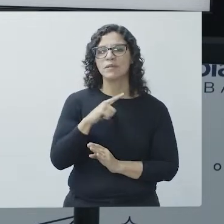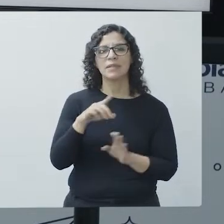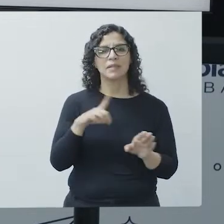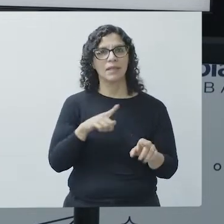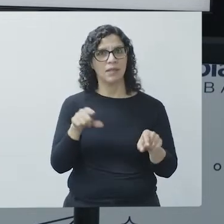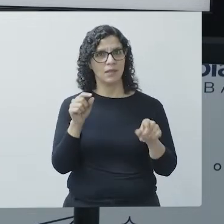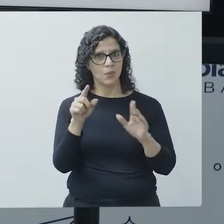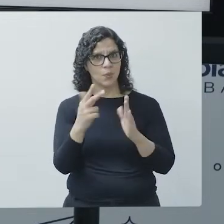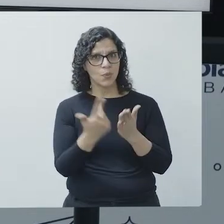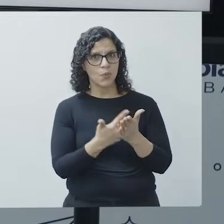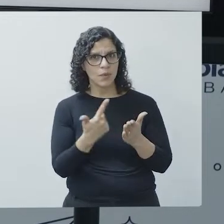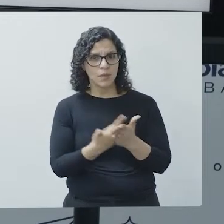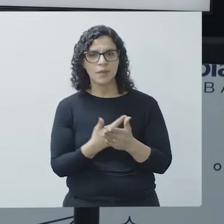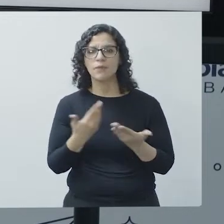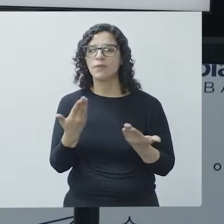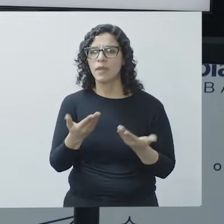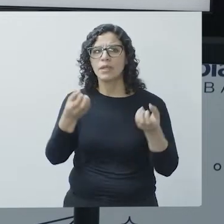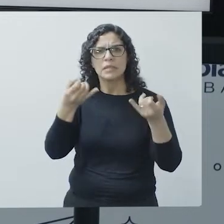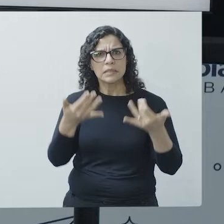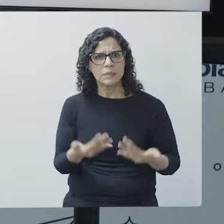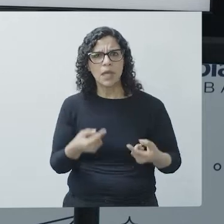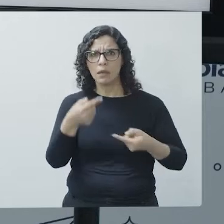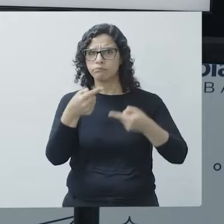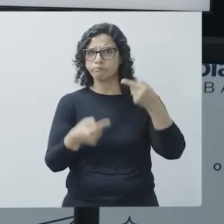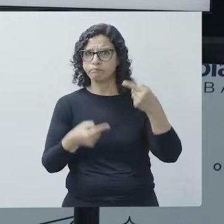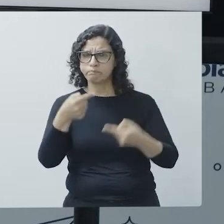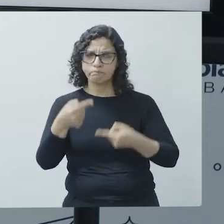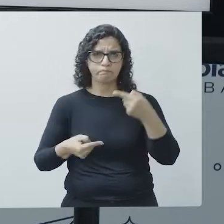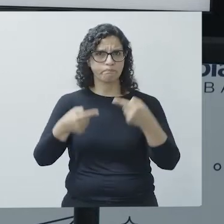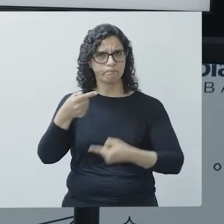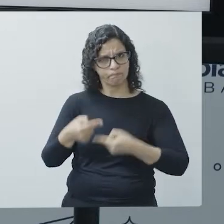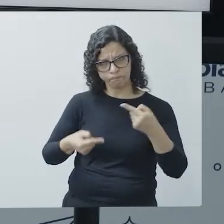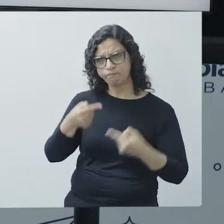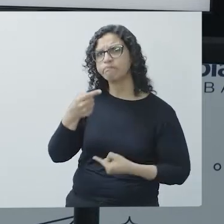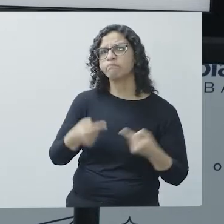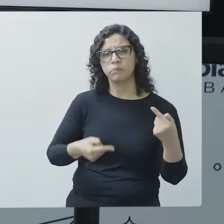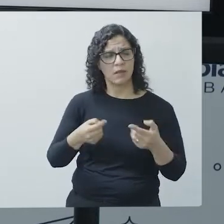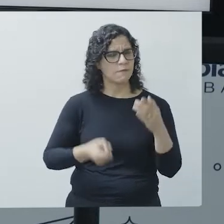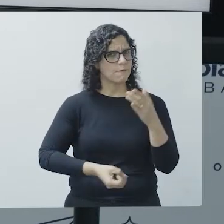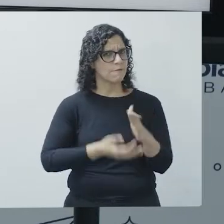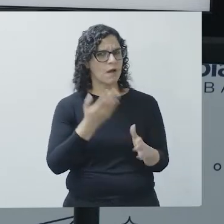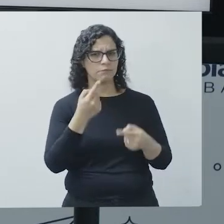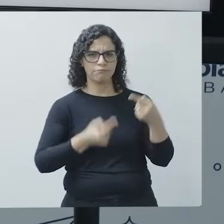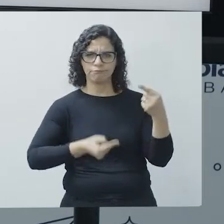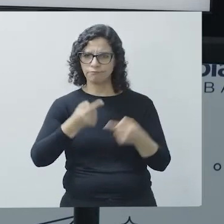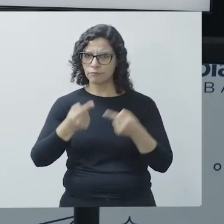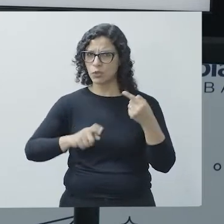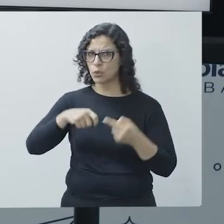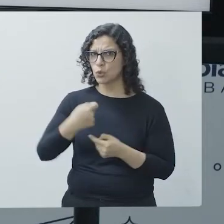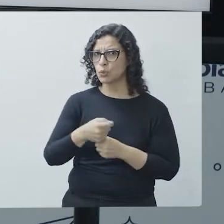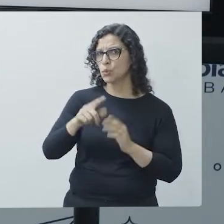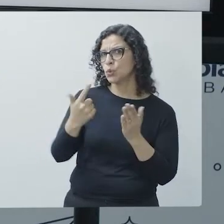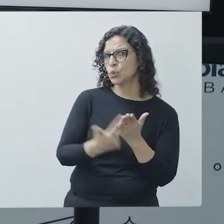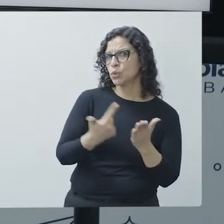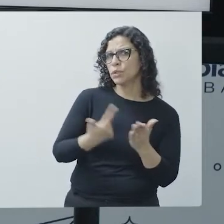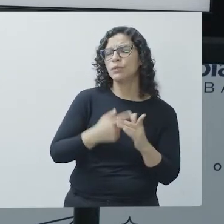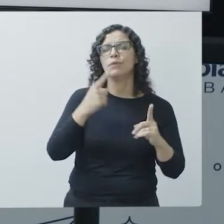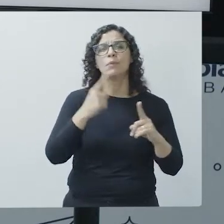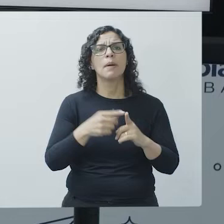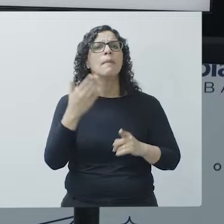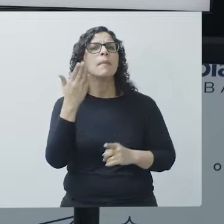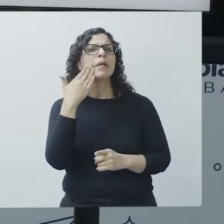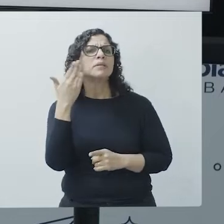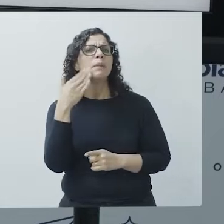assim, que vai, ela diz discussões, existem discussões inúmeras a respeito dessa obra, justamente para